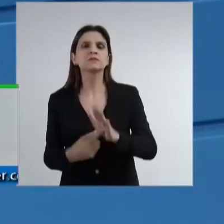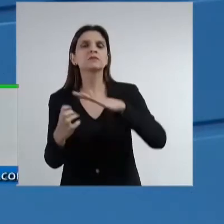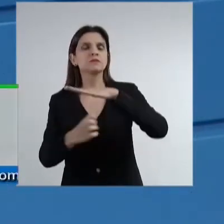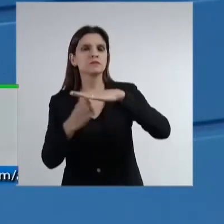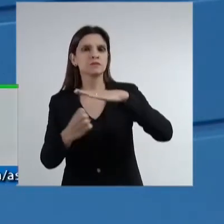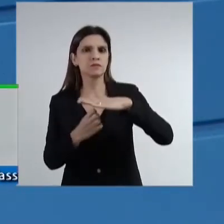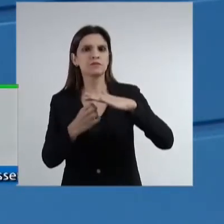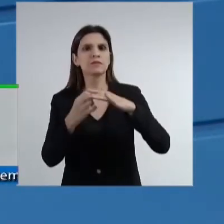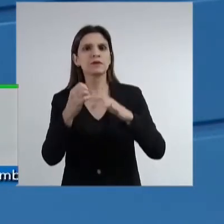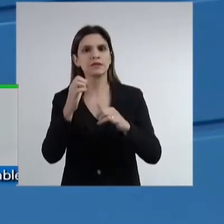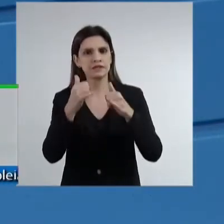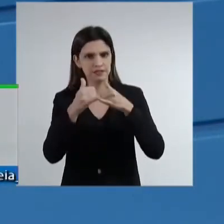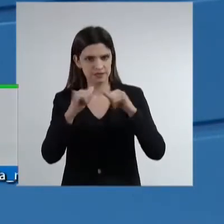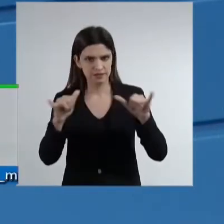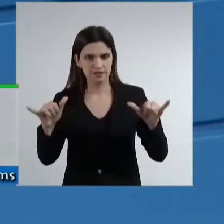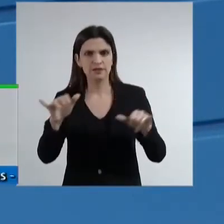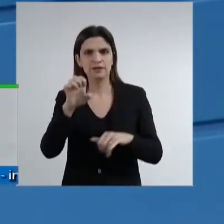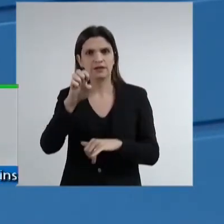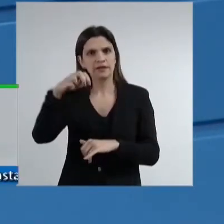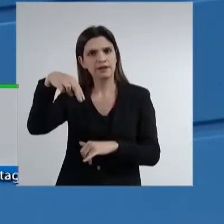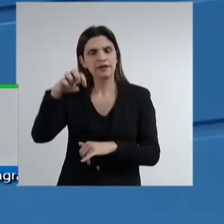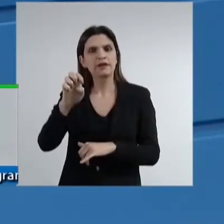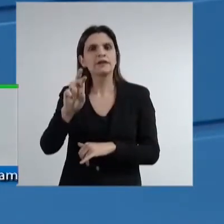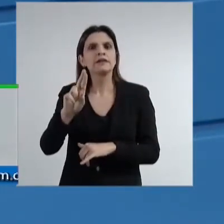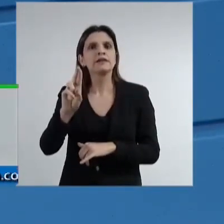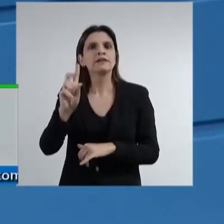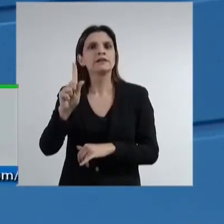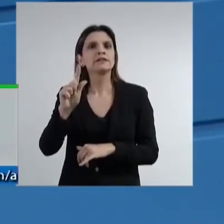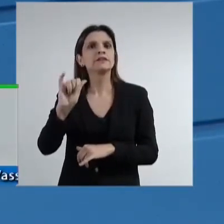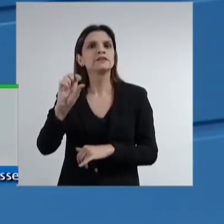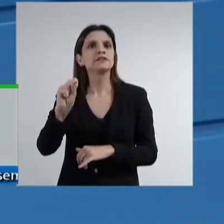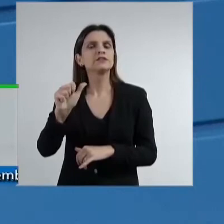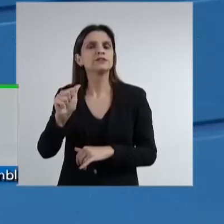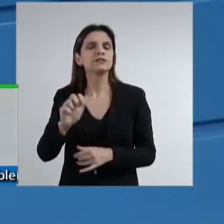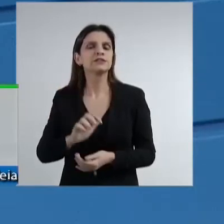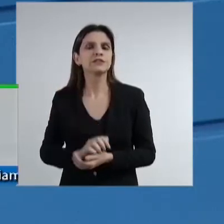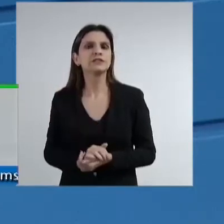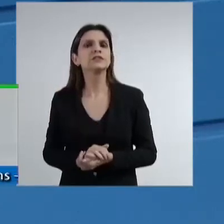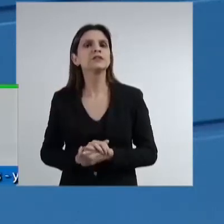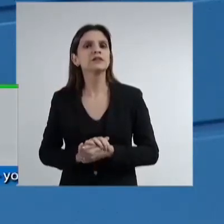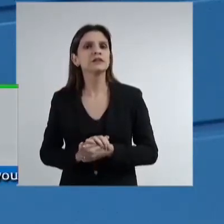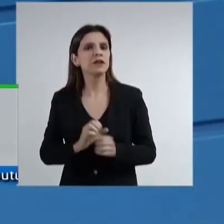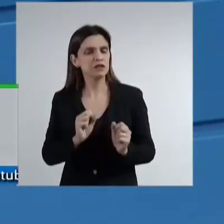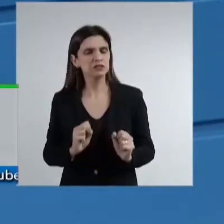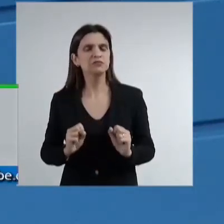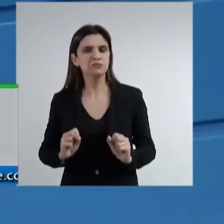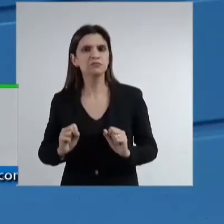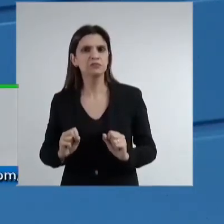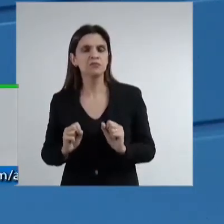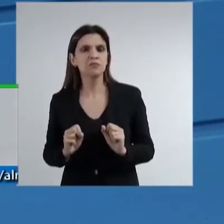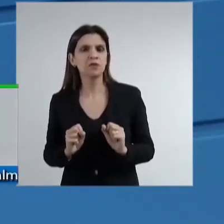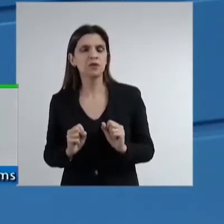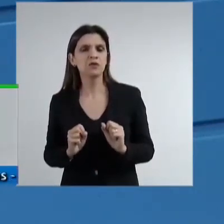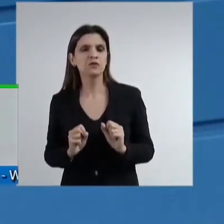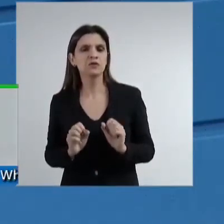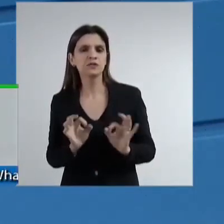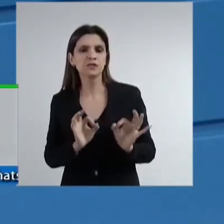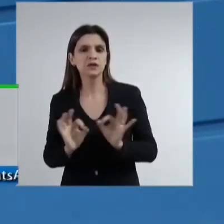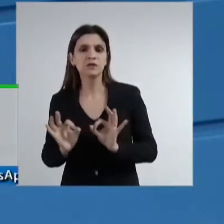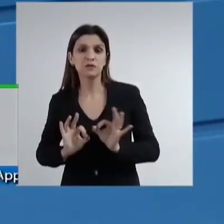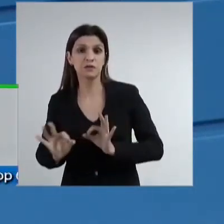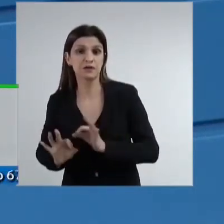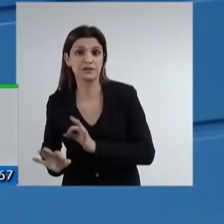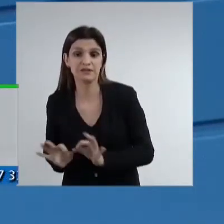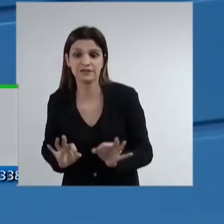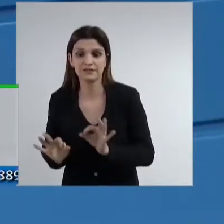aqueles considerados pela ANEEL, para que nós possamos, diante de evidência, encontrar o fato determinado, que é fundamental